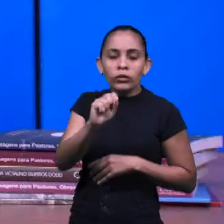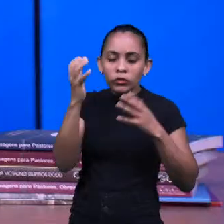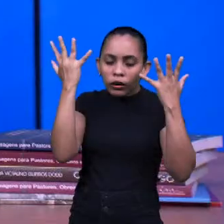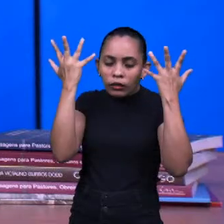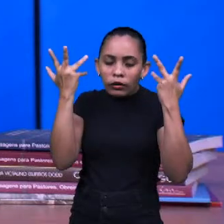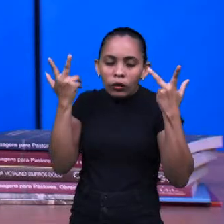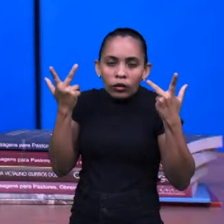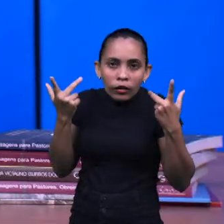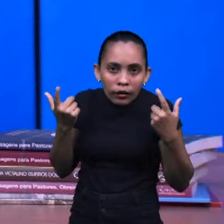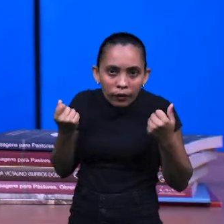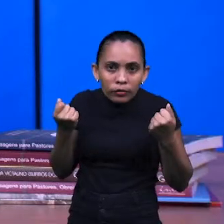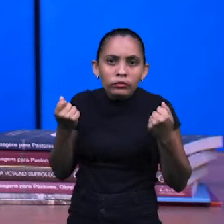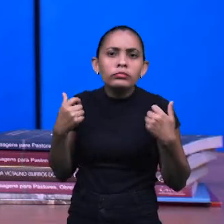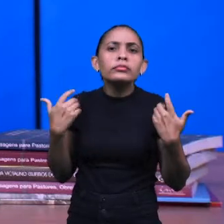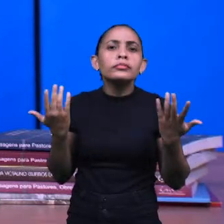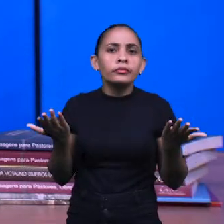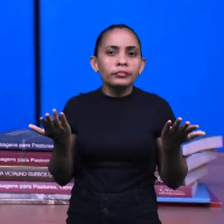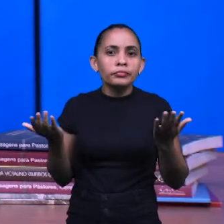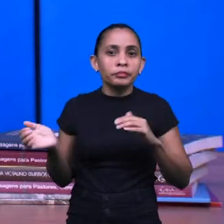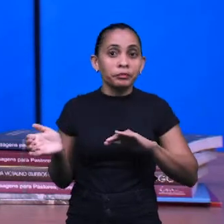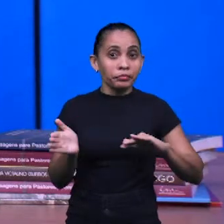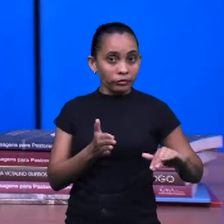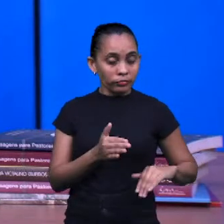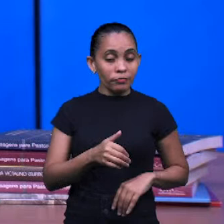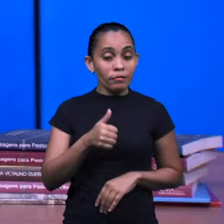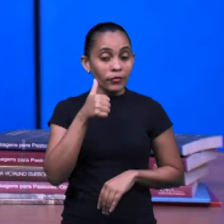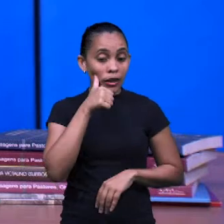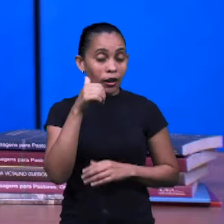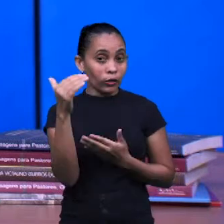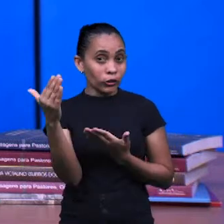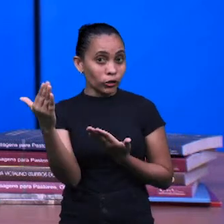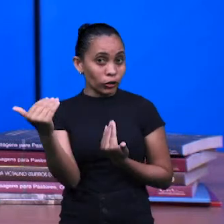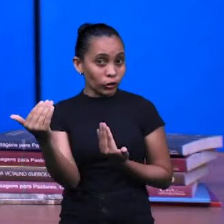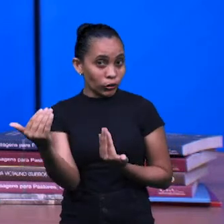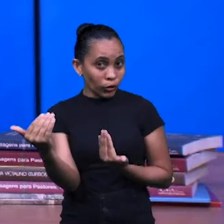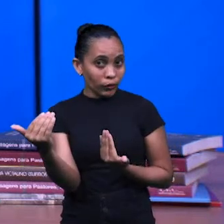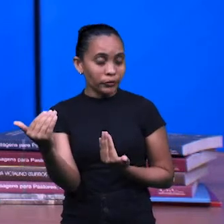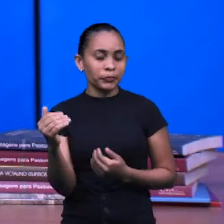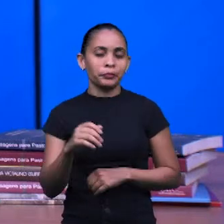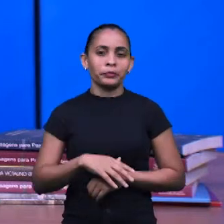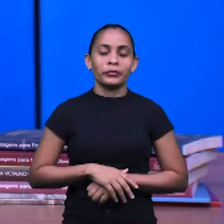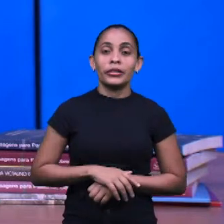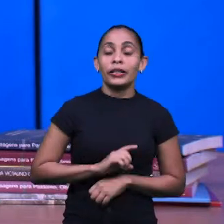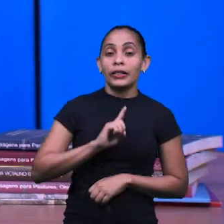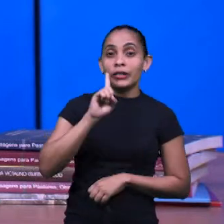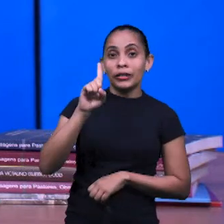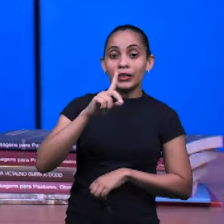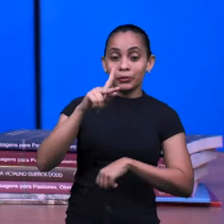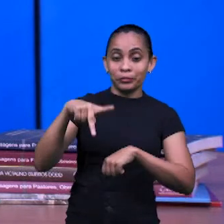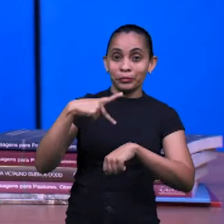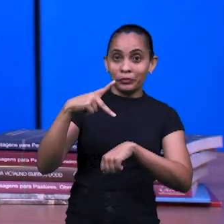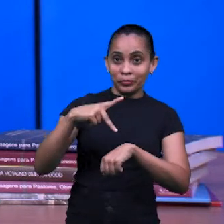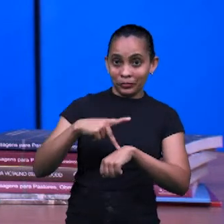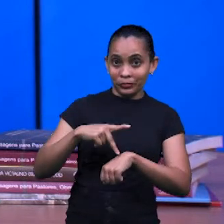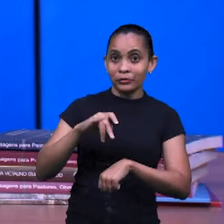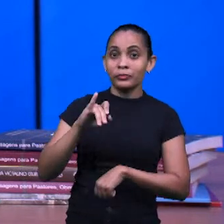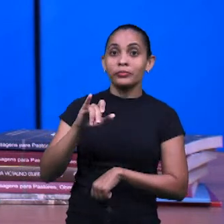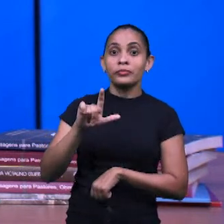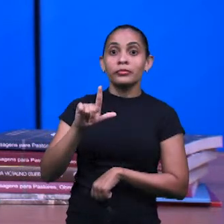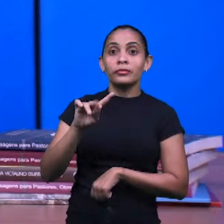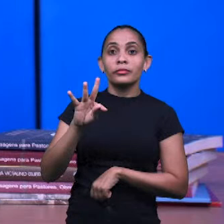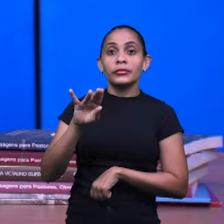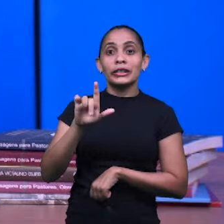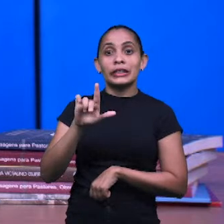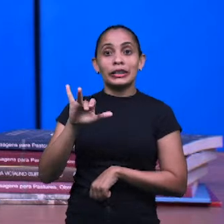nos dar essa resposta é uma jovem irmã nossa, lá da Itália. A nossa irmã Eloíne vai participar mais uma vez